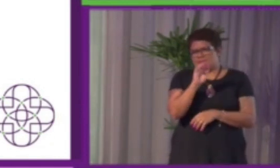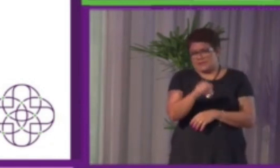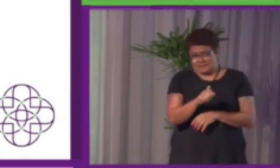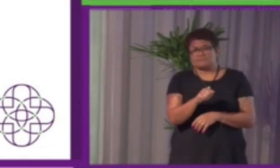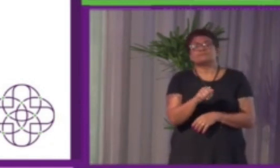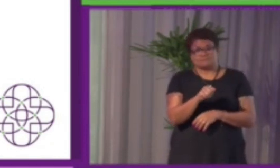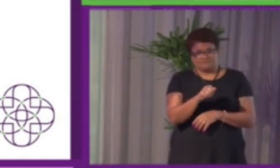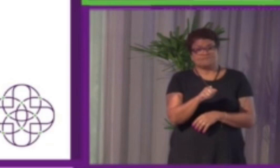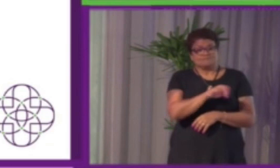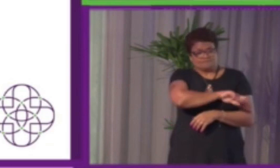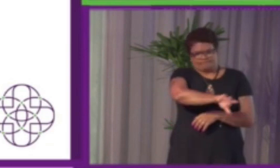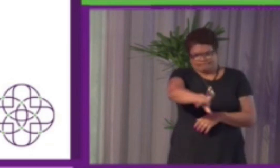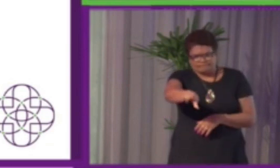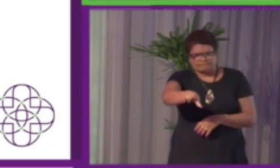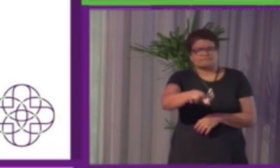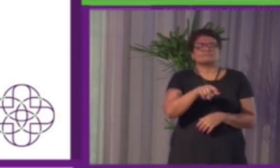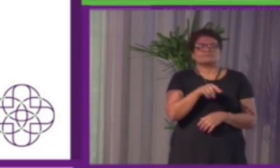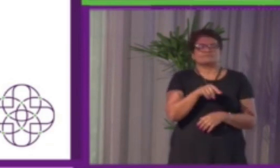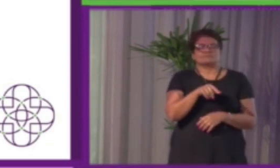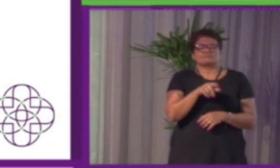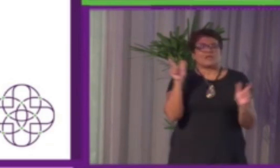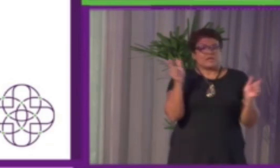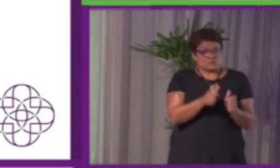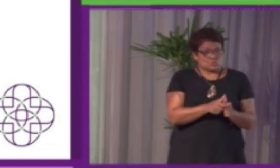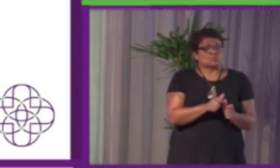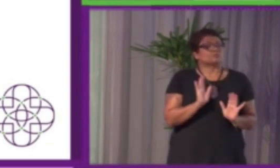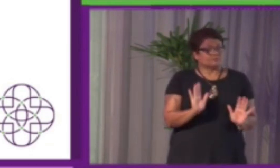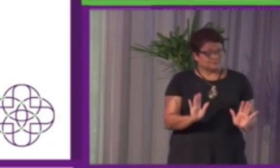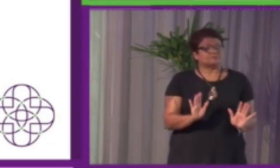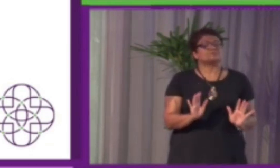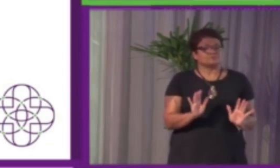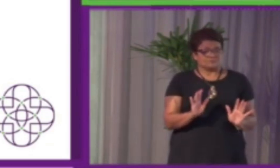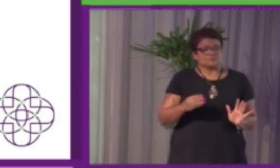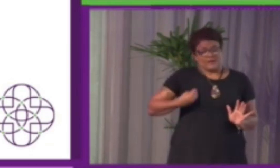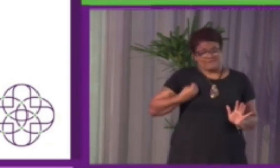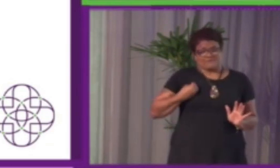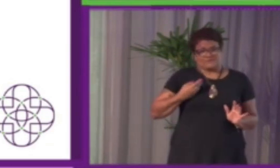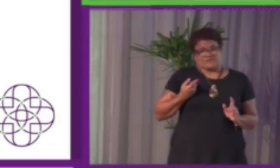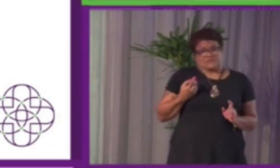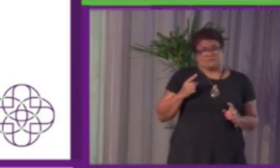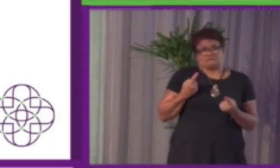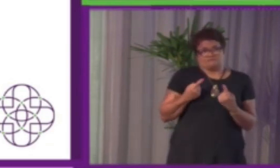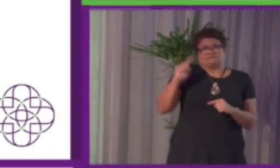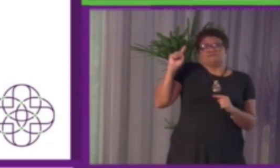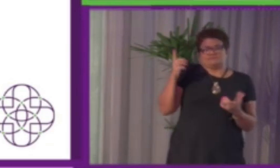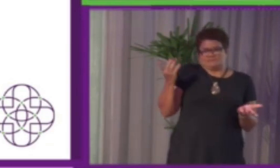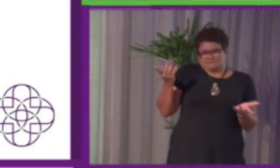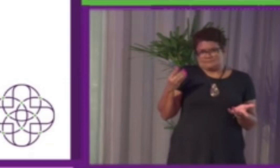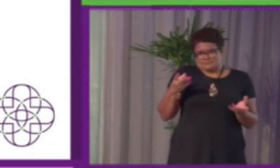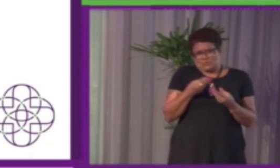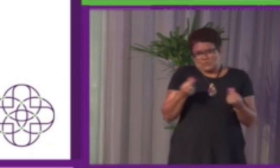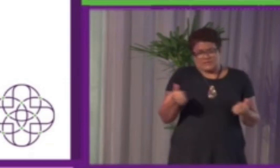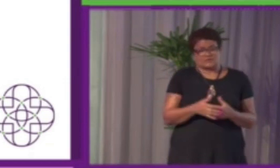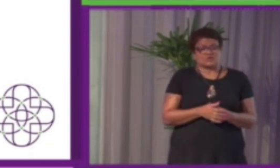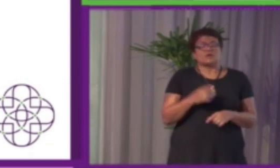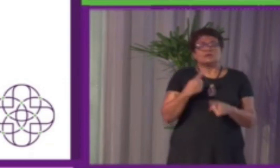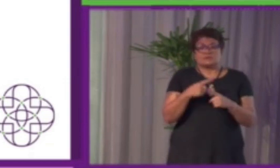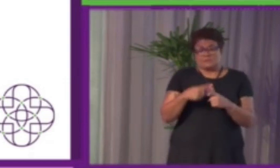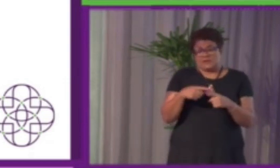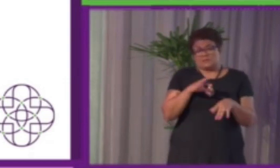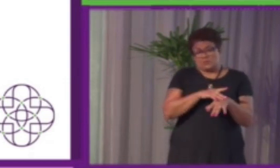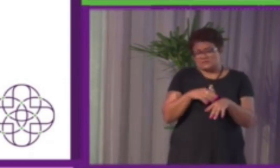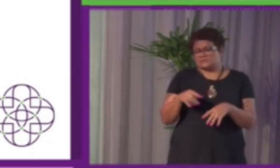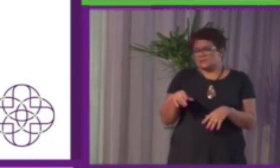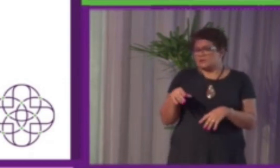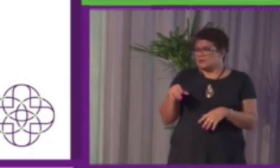bom? Que reduzem de forma importante a sobrevida ajustada pela qualidade, em doença acometendo crianças, em doenças graves e